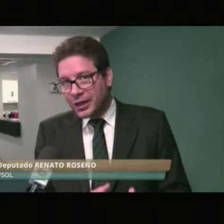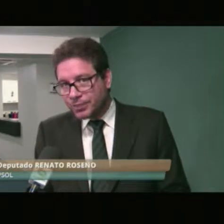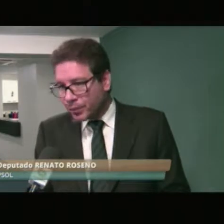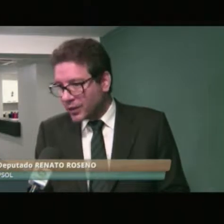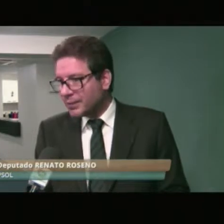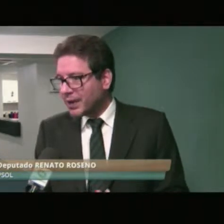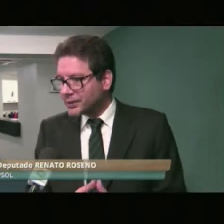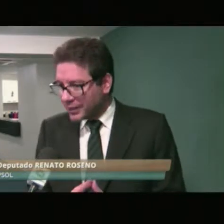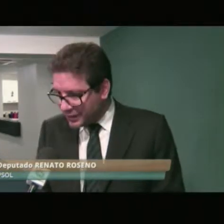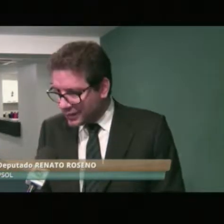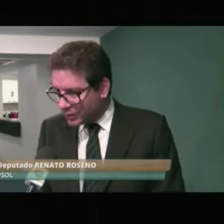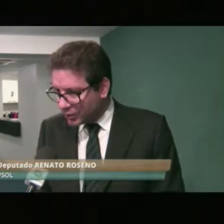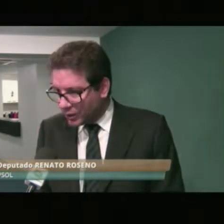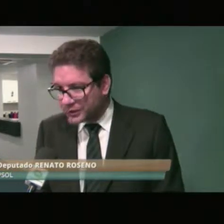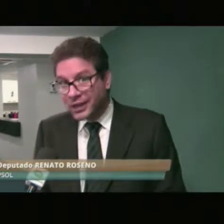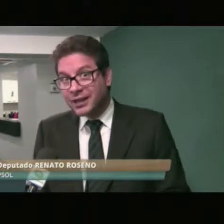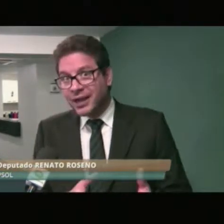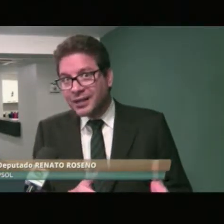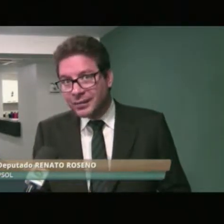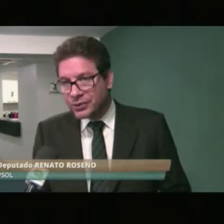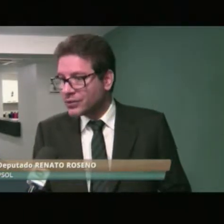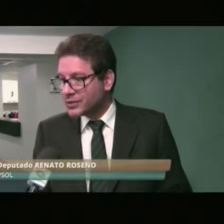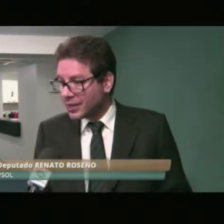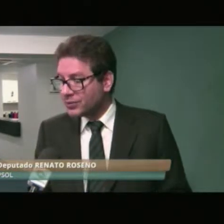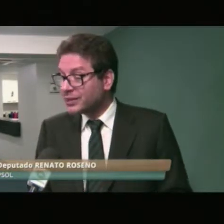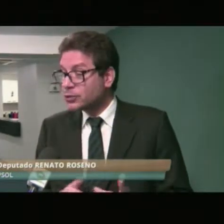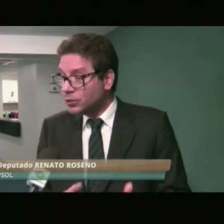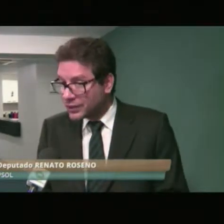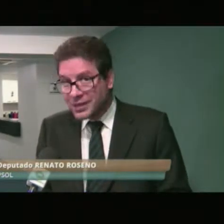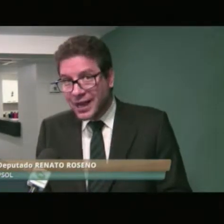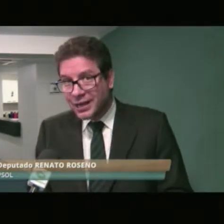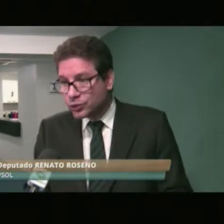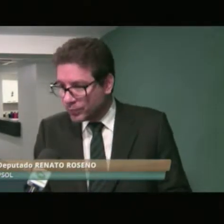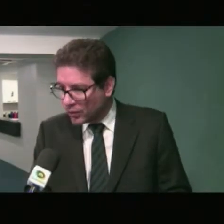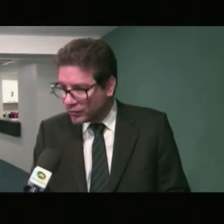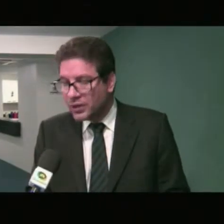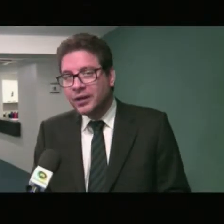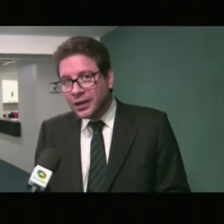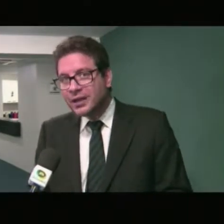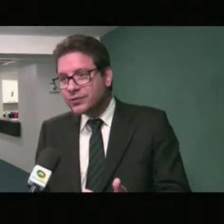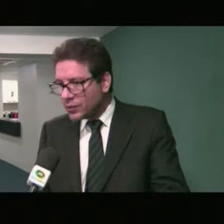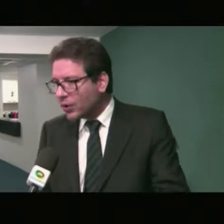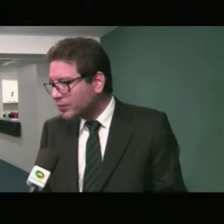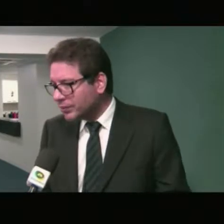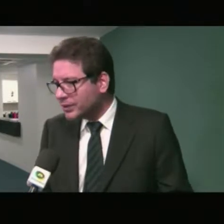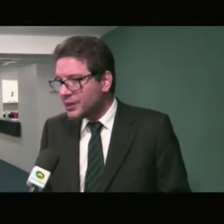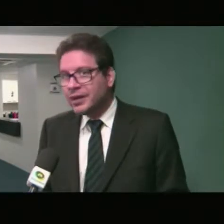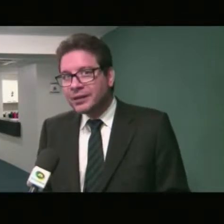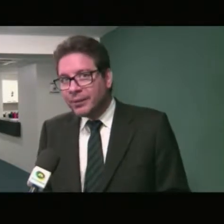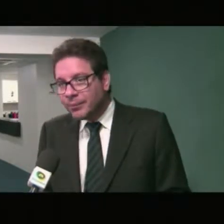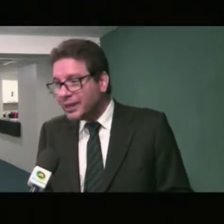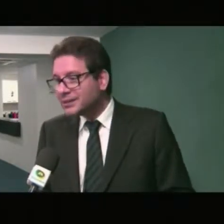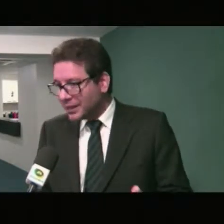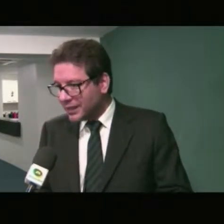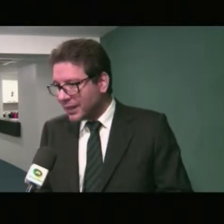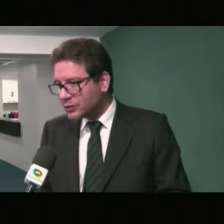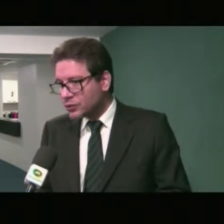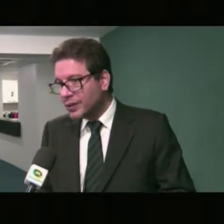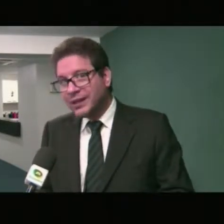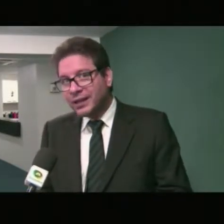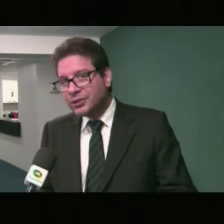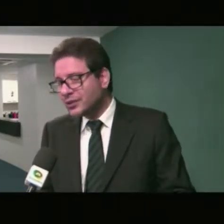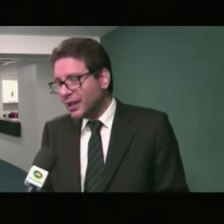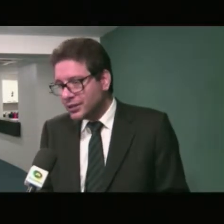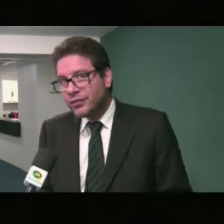que têm identidade programática e ideológica, que têm enraizamento social nas lutas reais do povo, eles vão, obviamente, manter